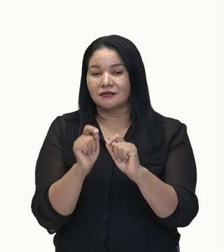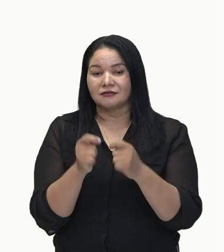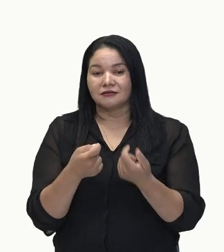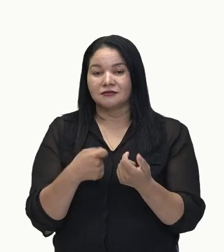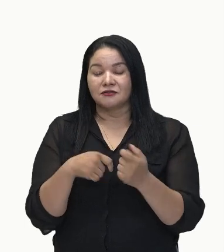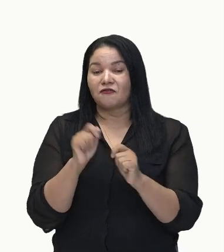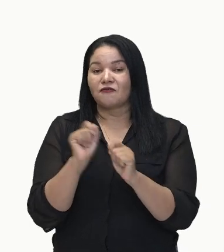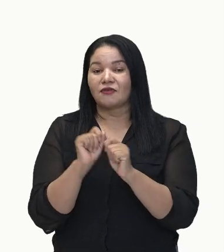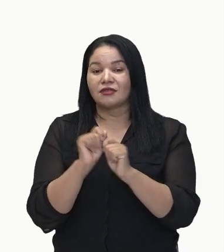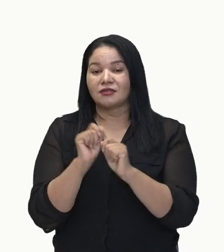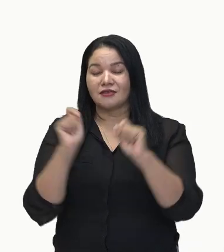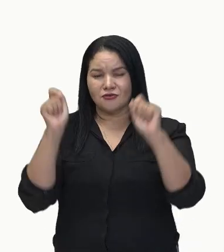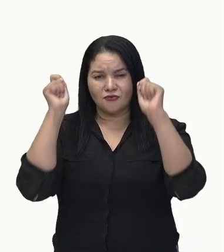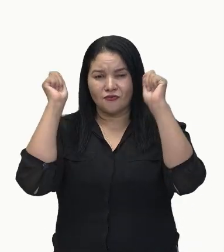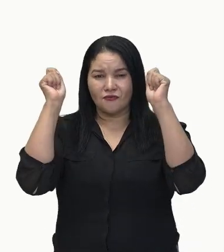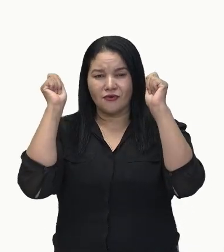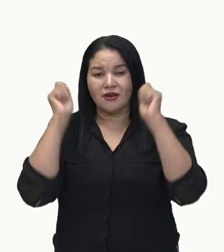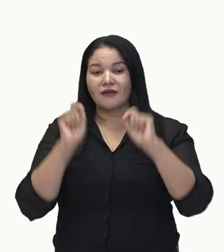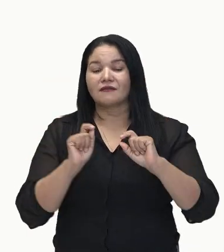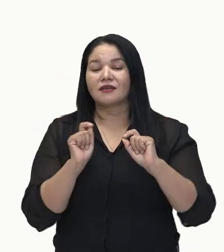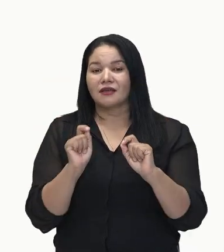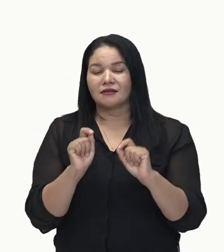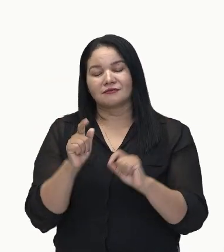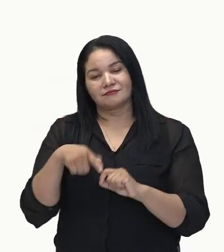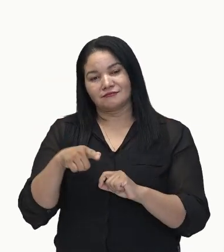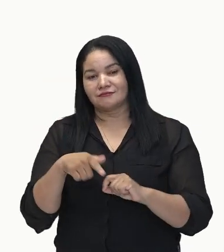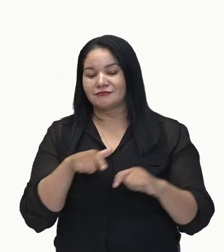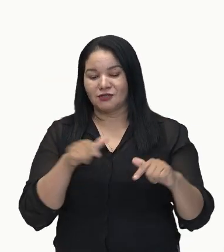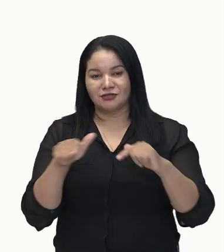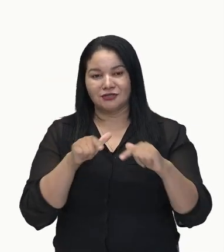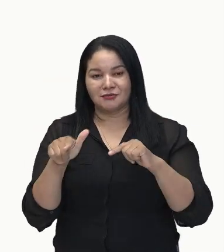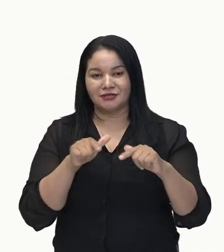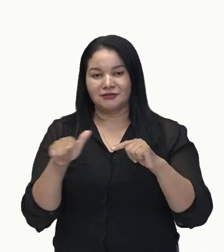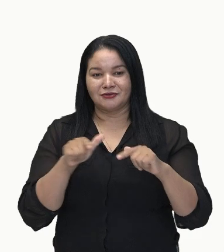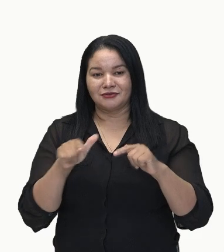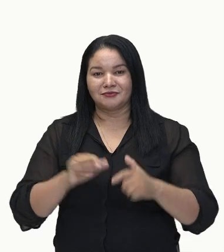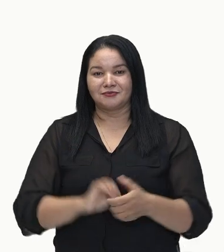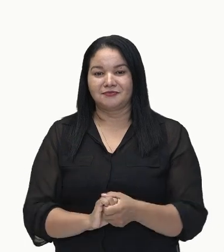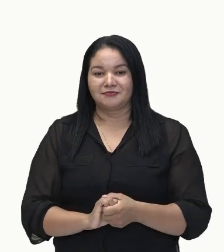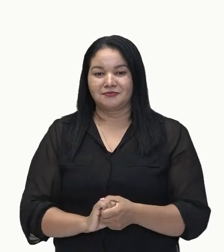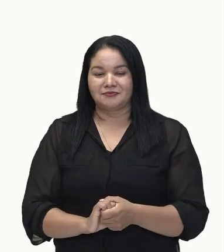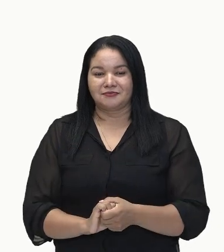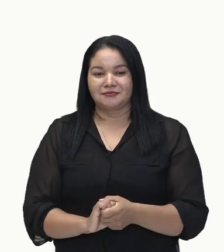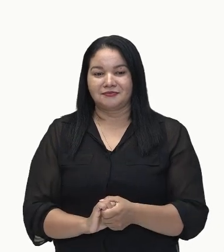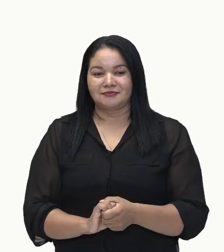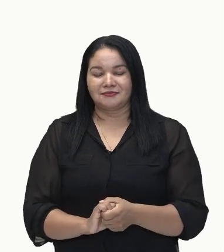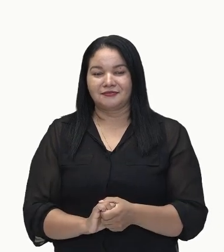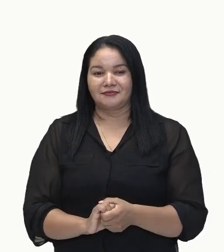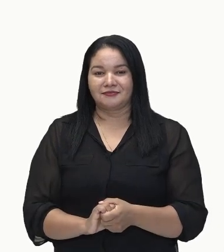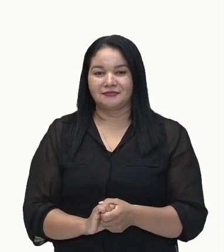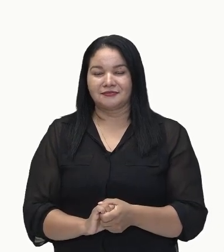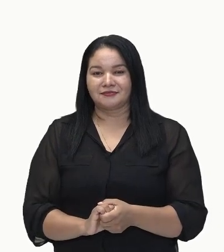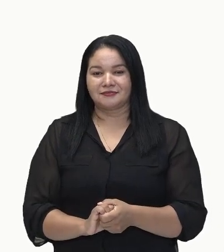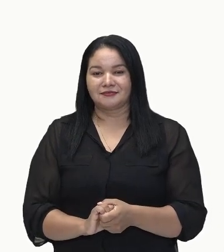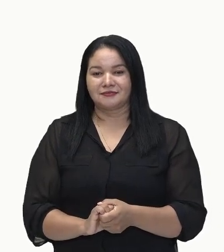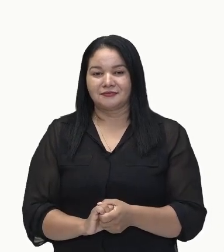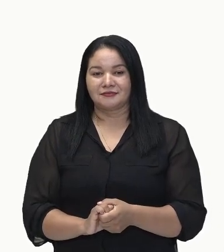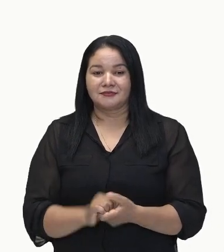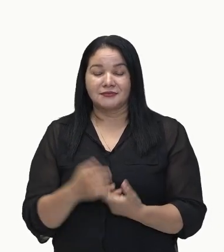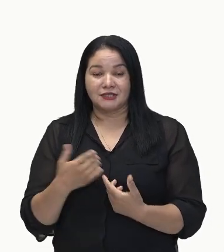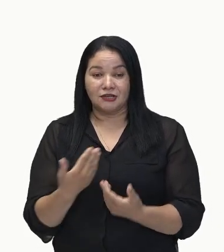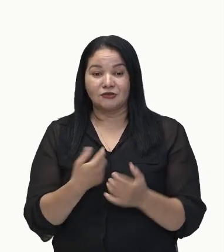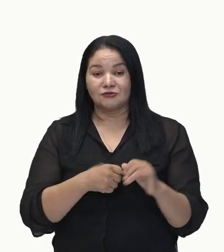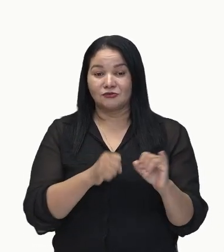greve? Os trabalhadores. Muito bem. Olha só o sujeito